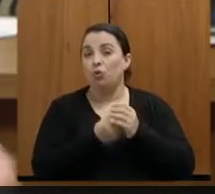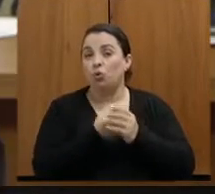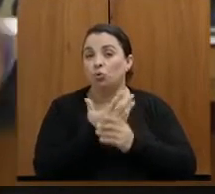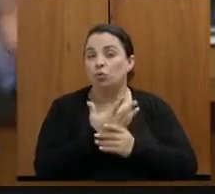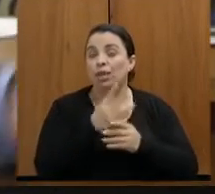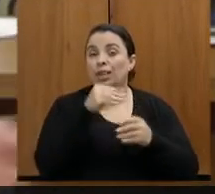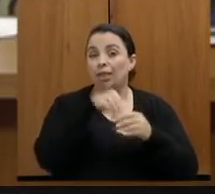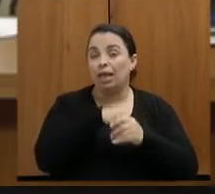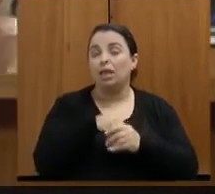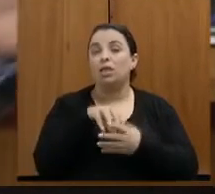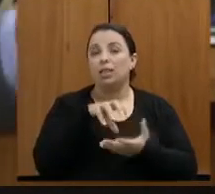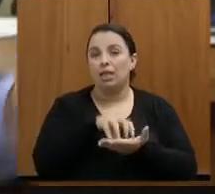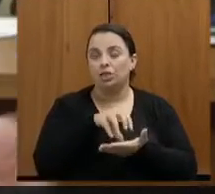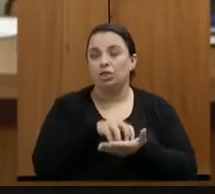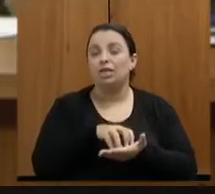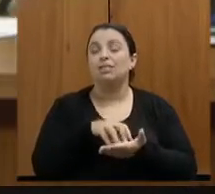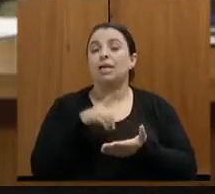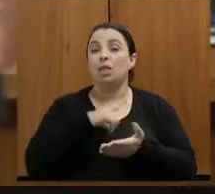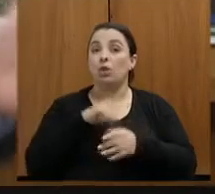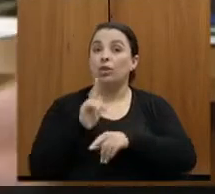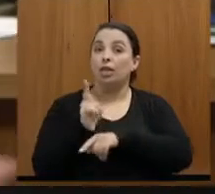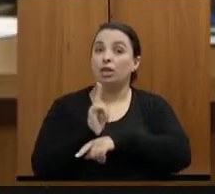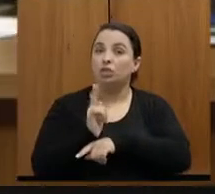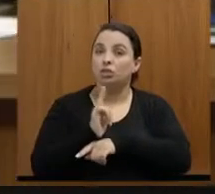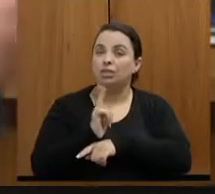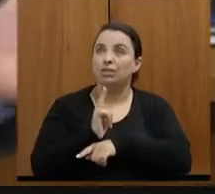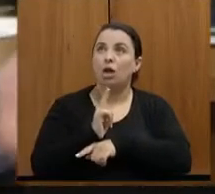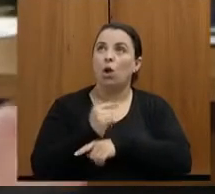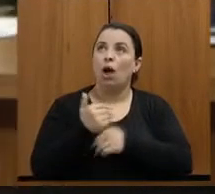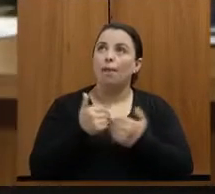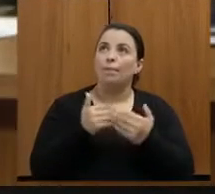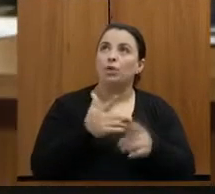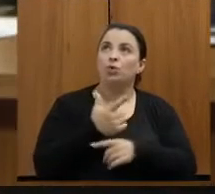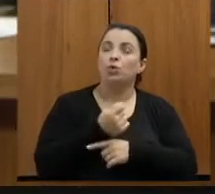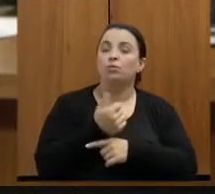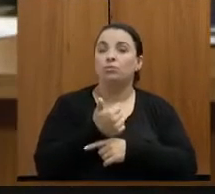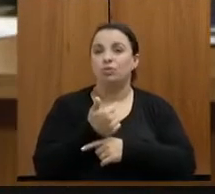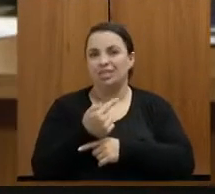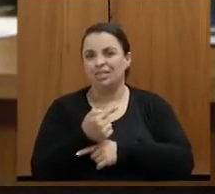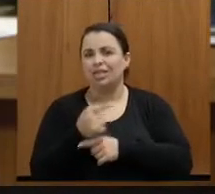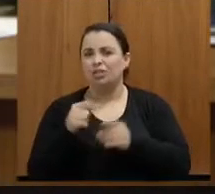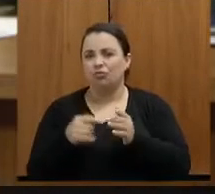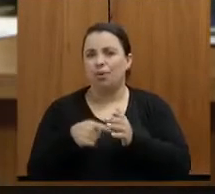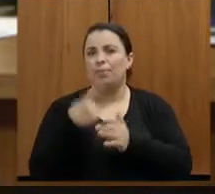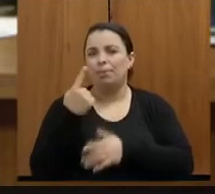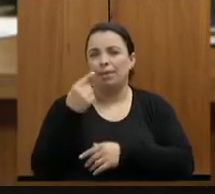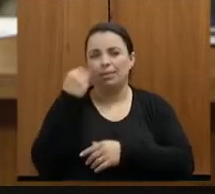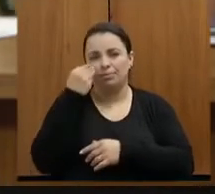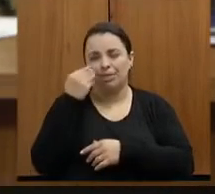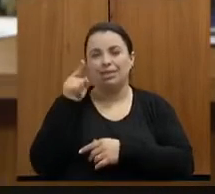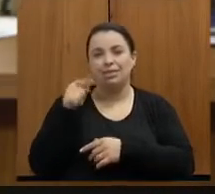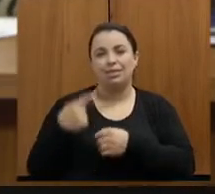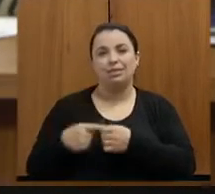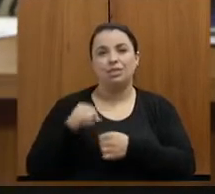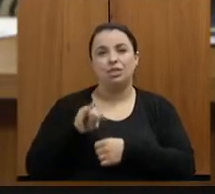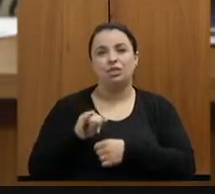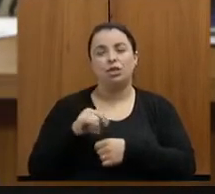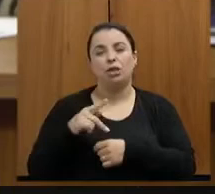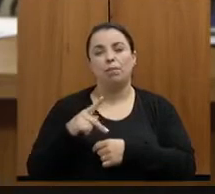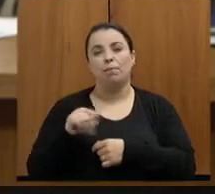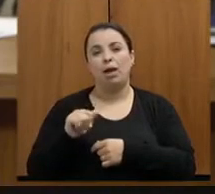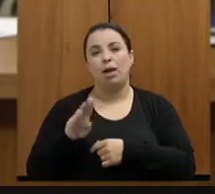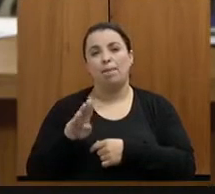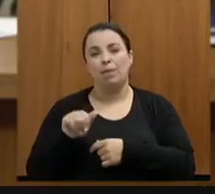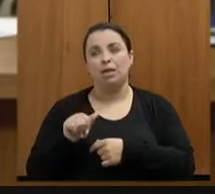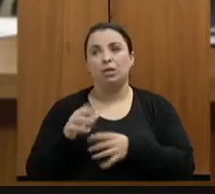agência, então, ele tem sido gestado, como falei, desde 2017, dentro da primeira experiência lá no município de Paba, então, já são cinco anos